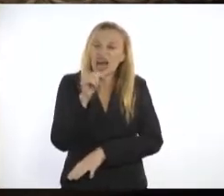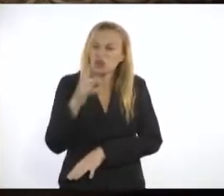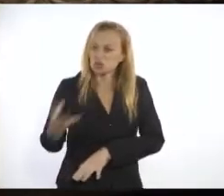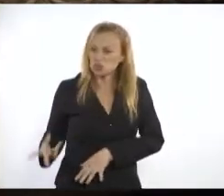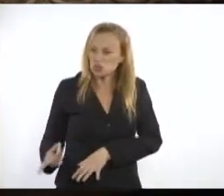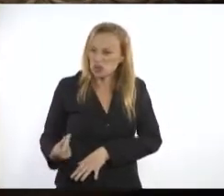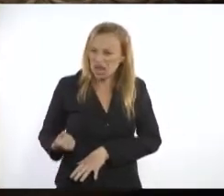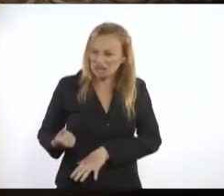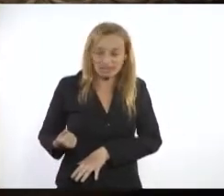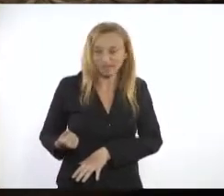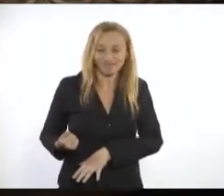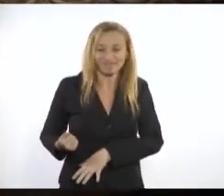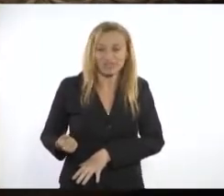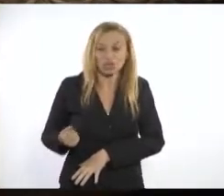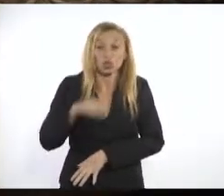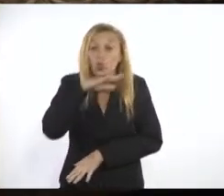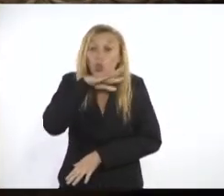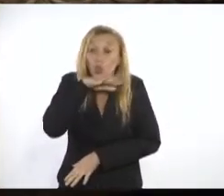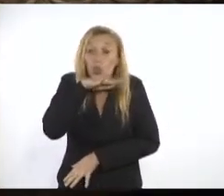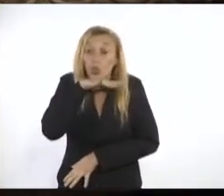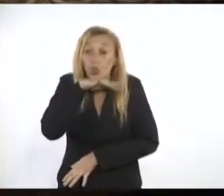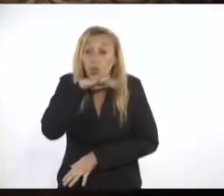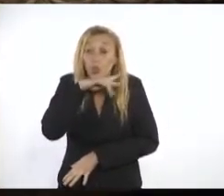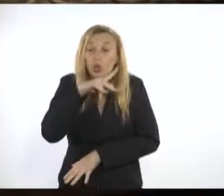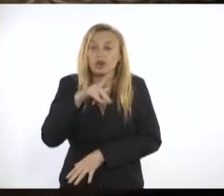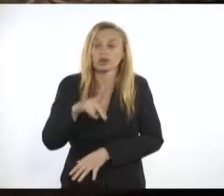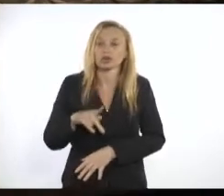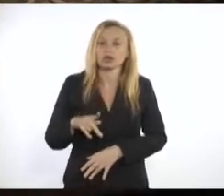qualidade. Seres humanos não bebem.